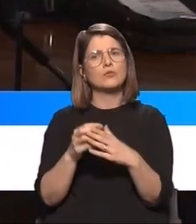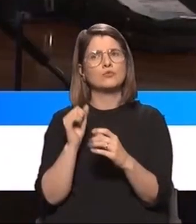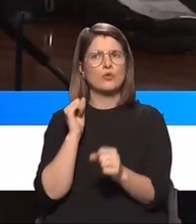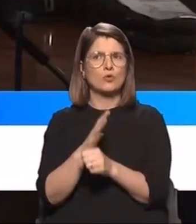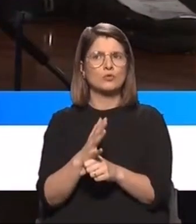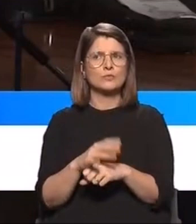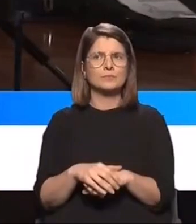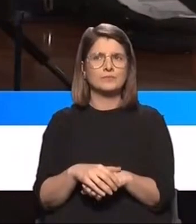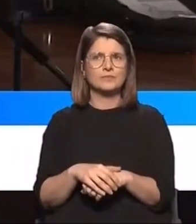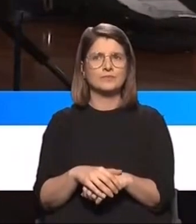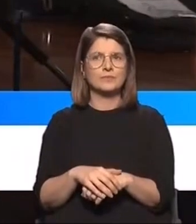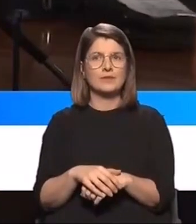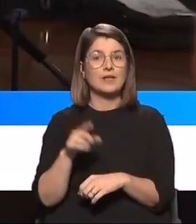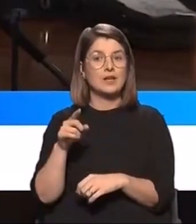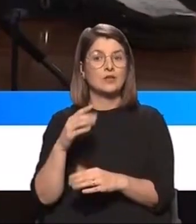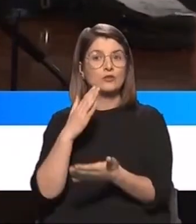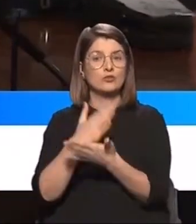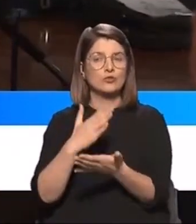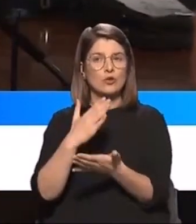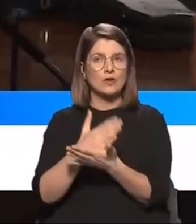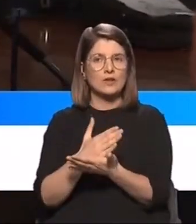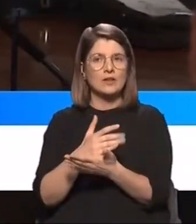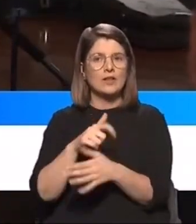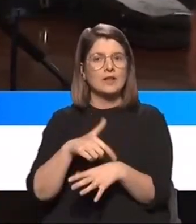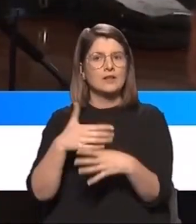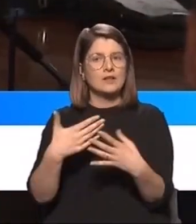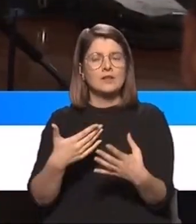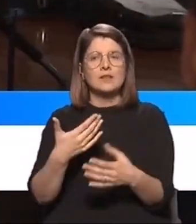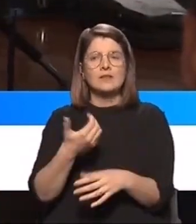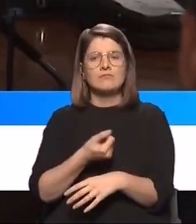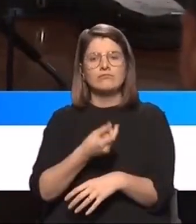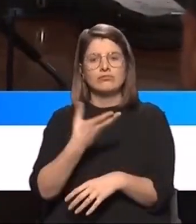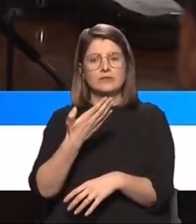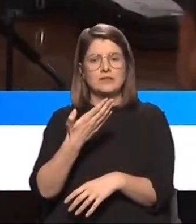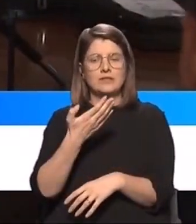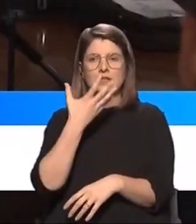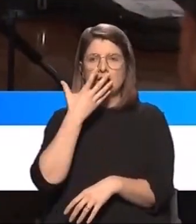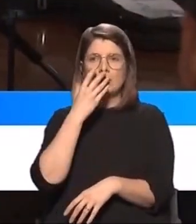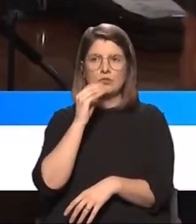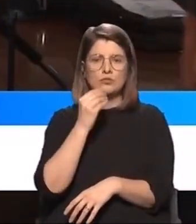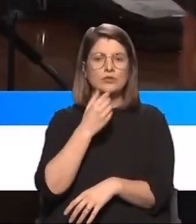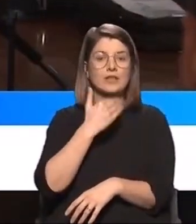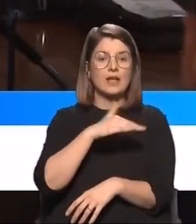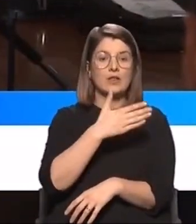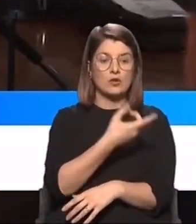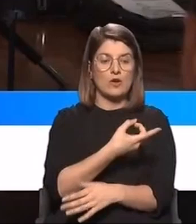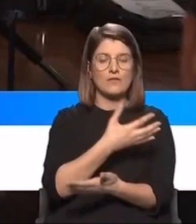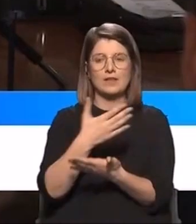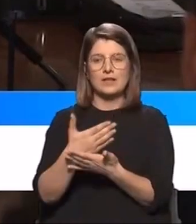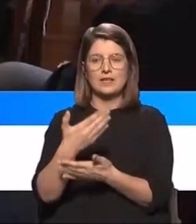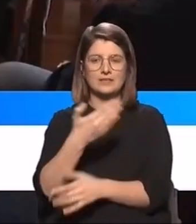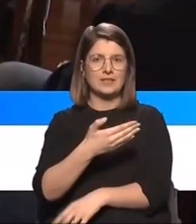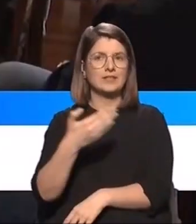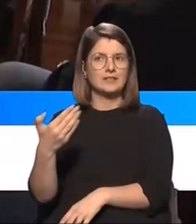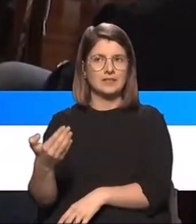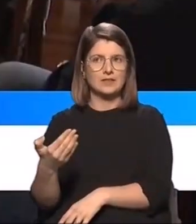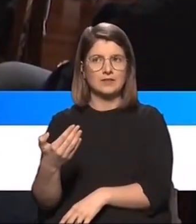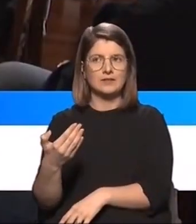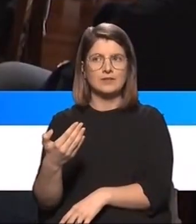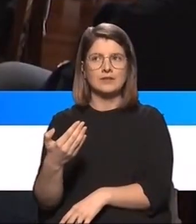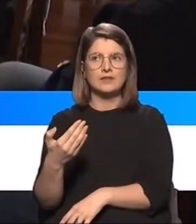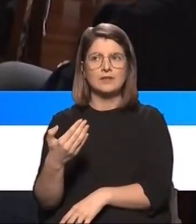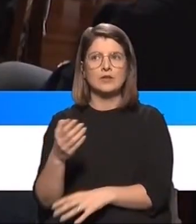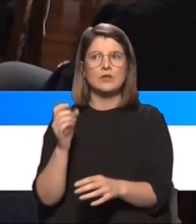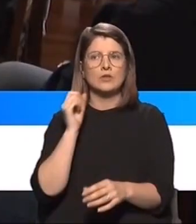musicais. Esta é uma escola que conta atualmente com cerca de 17 alunos, desde os 9 aos 77 anos. Apresenta